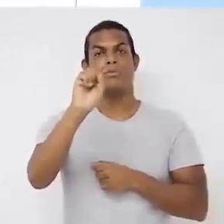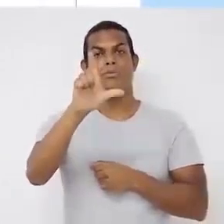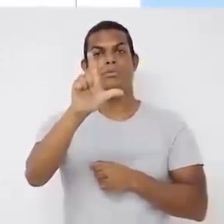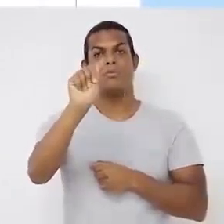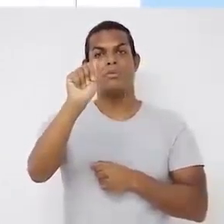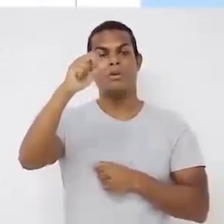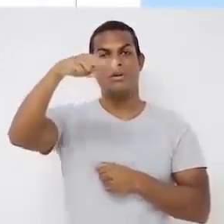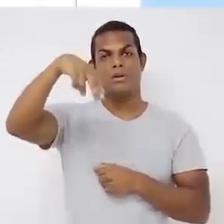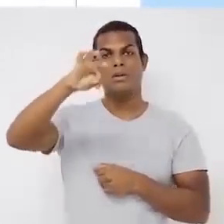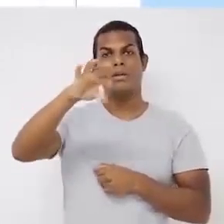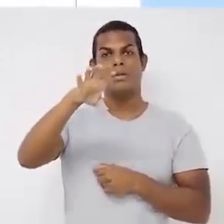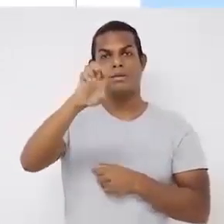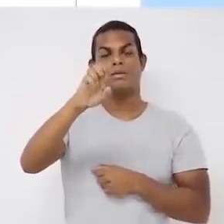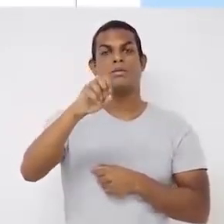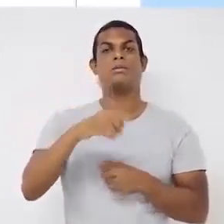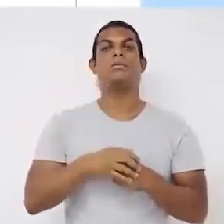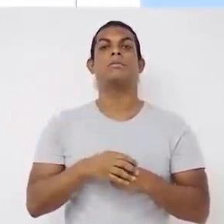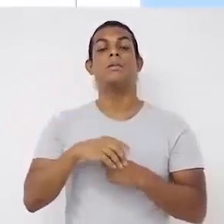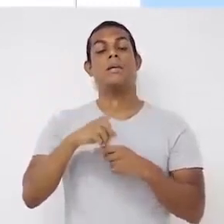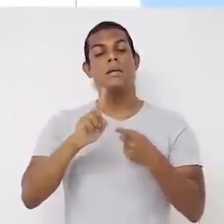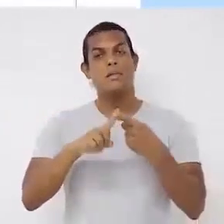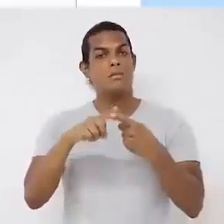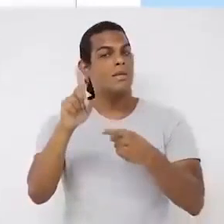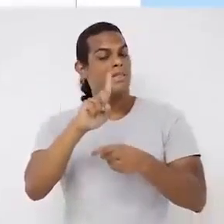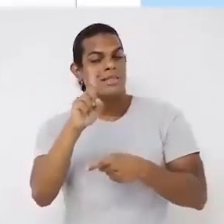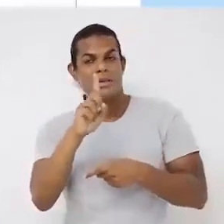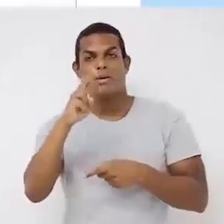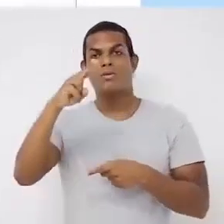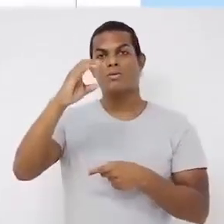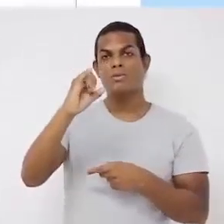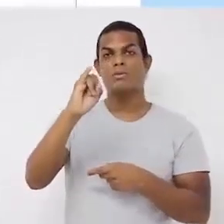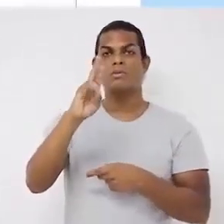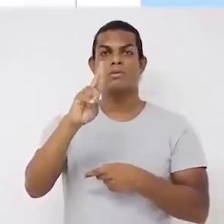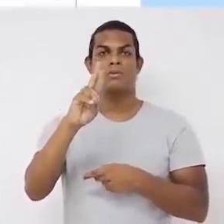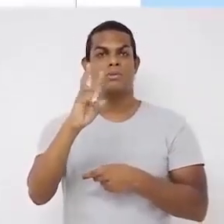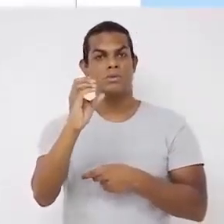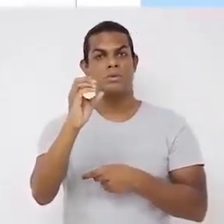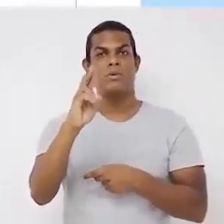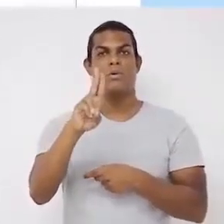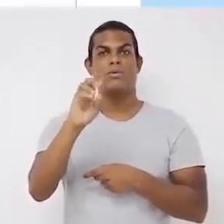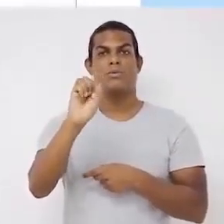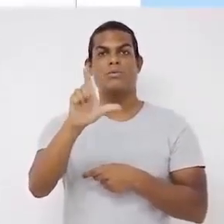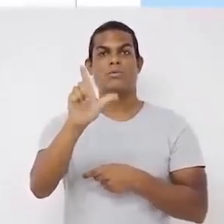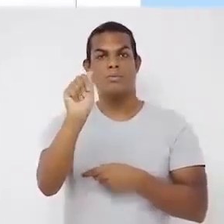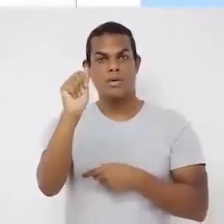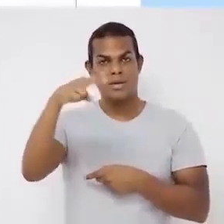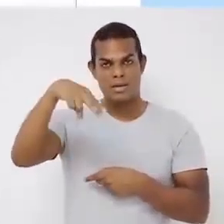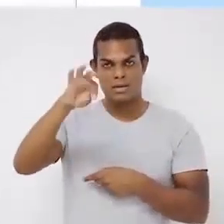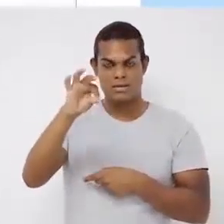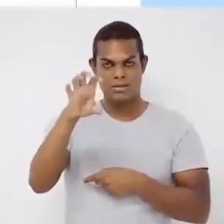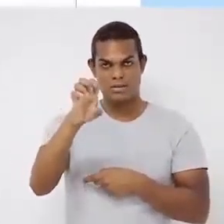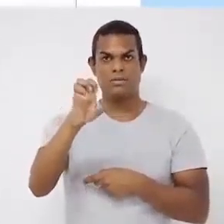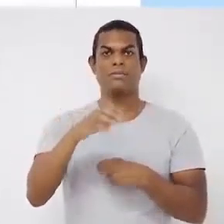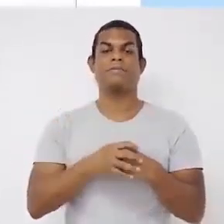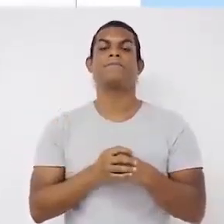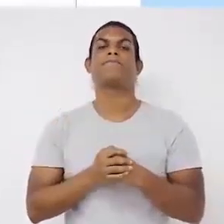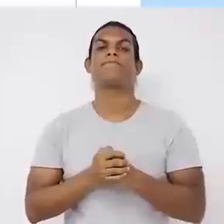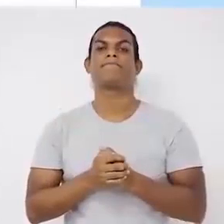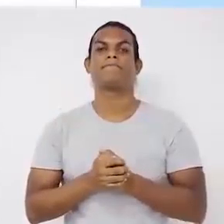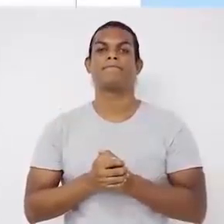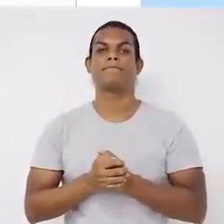circulante, de forma que dentro do circulante para ativos e passivos, a gente,